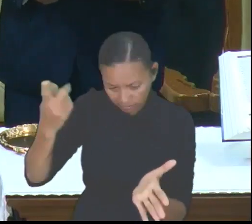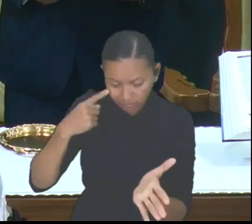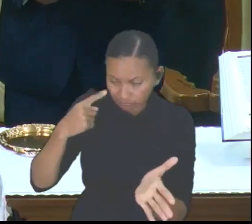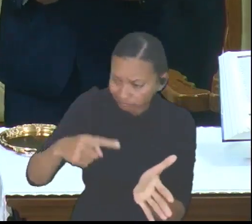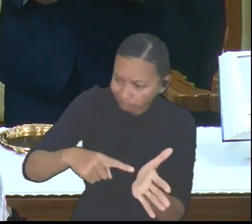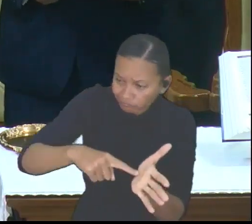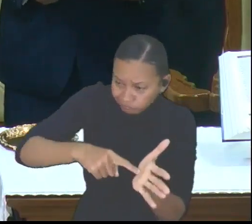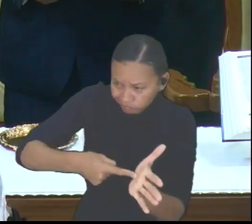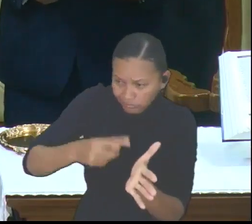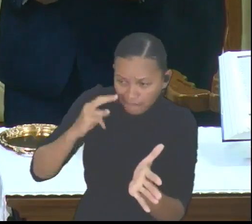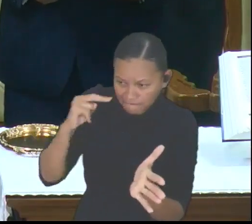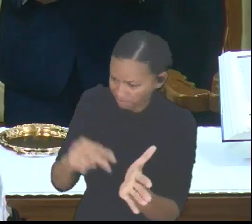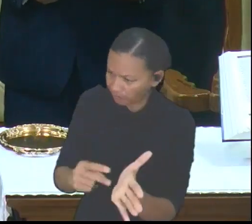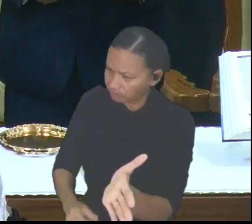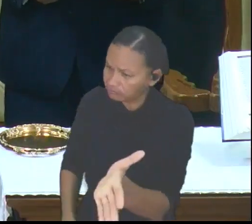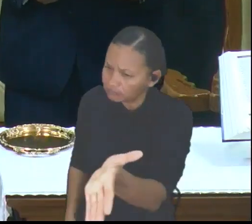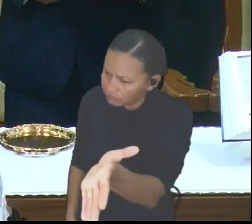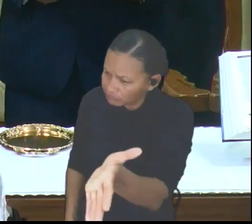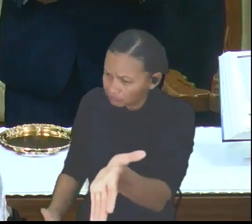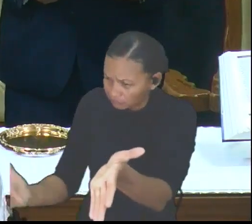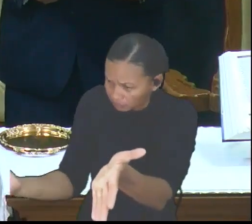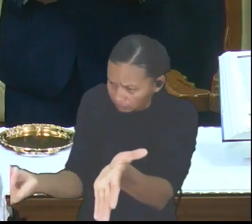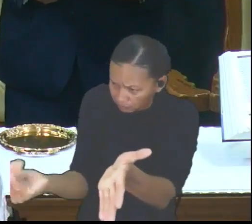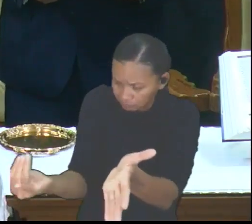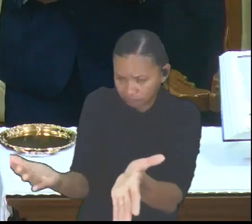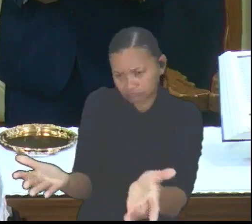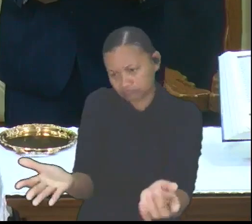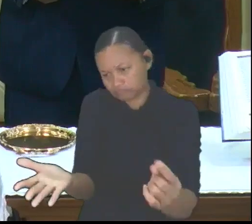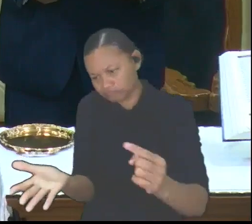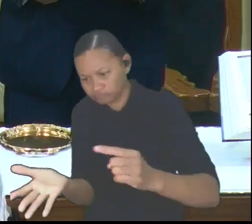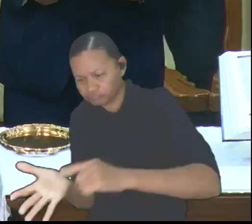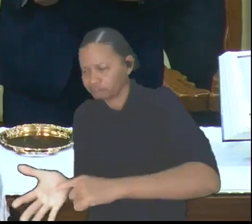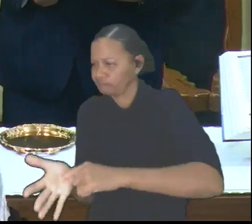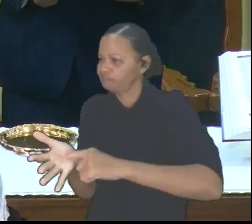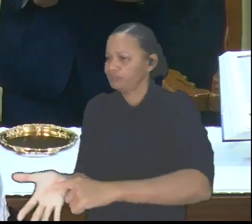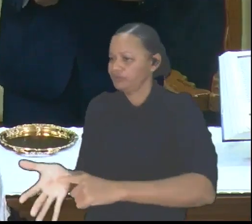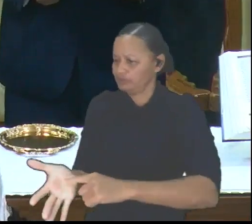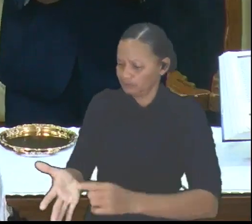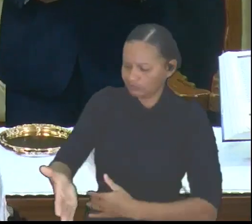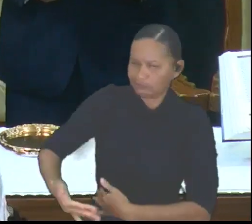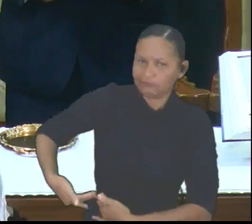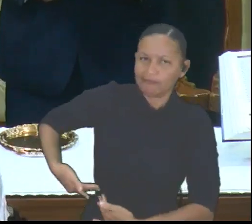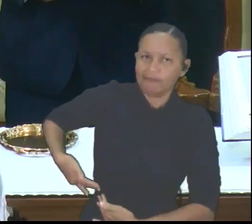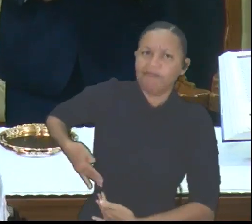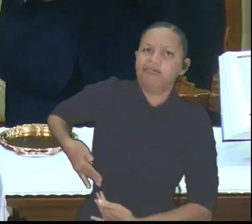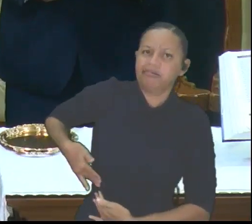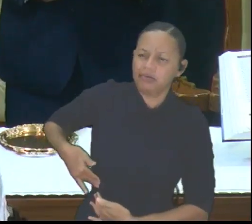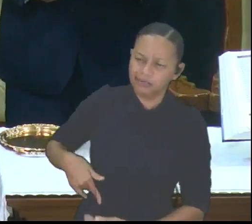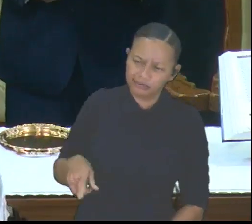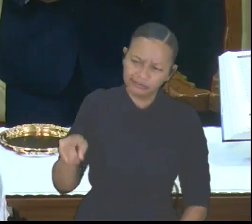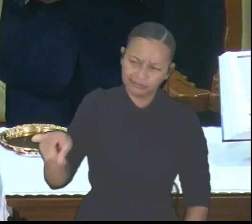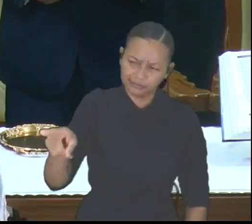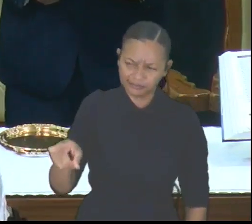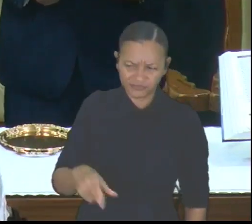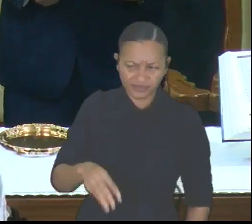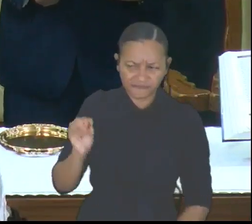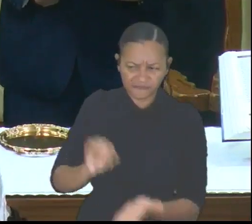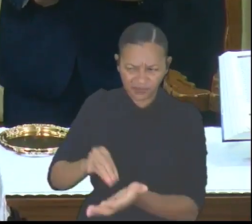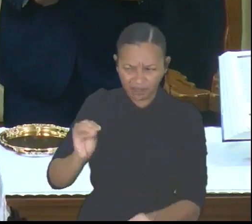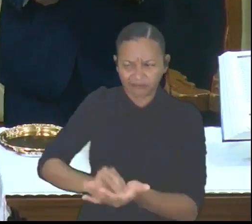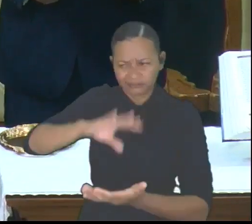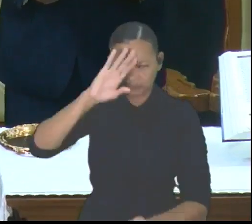as minhas mãos. Chega a tua mão e põe-na no meu lado. Não sejais